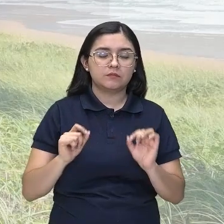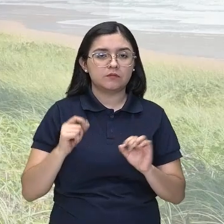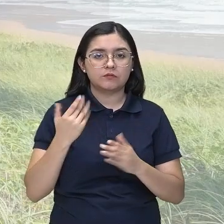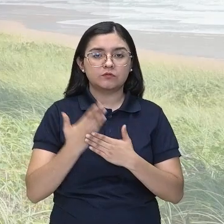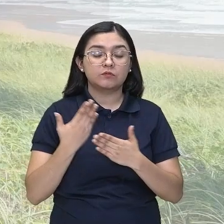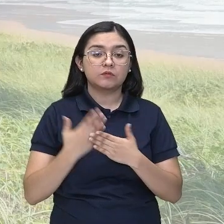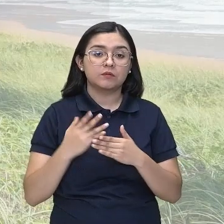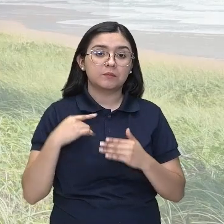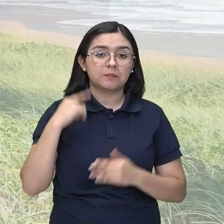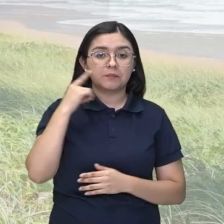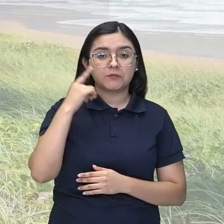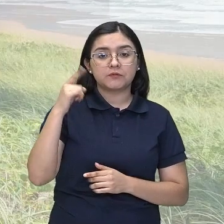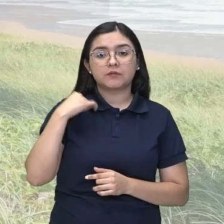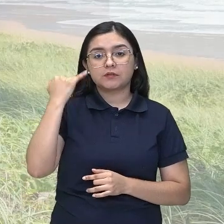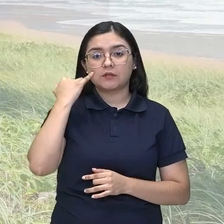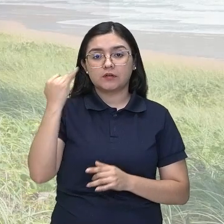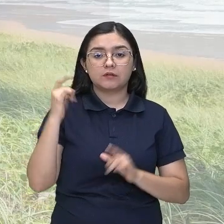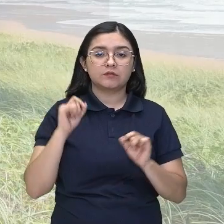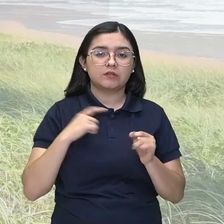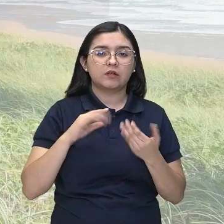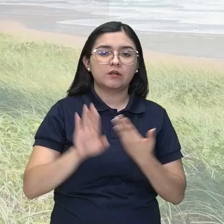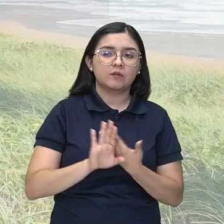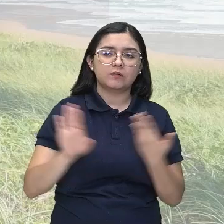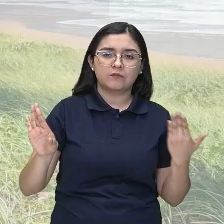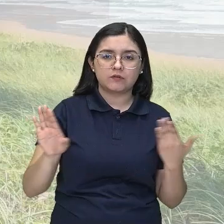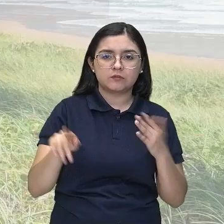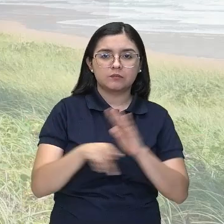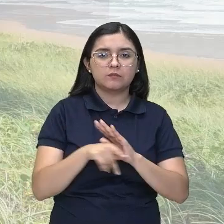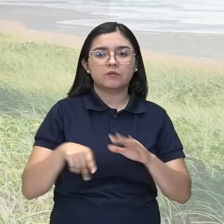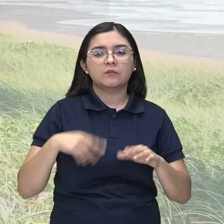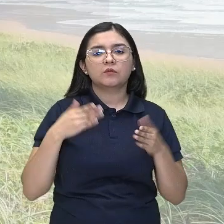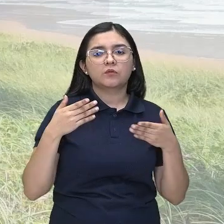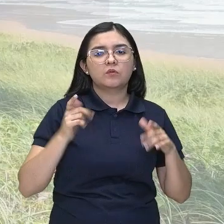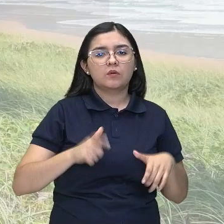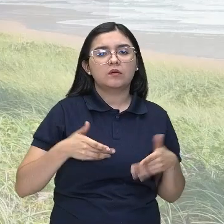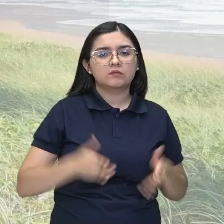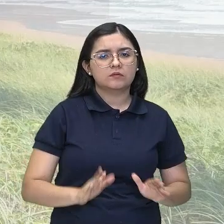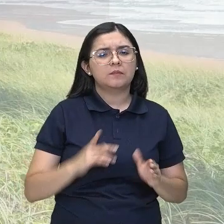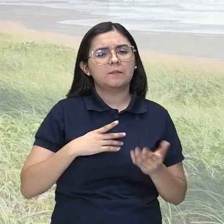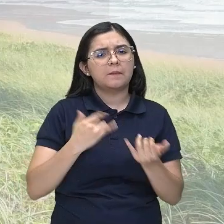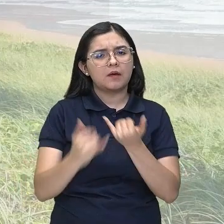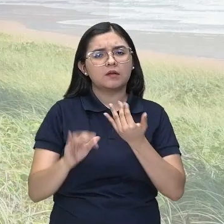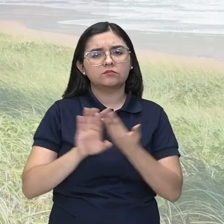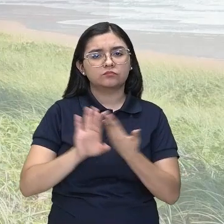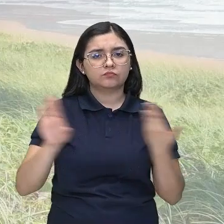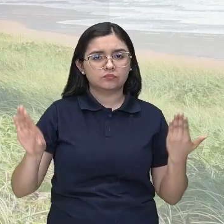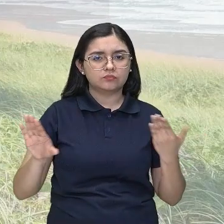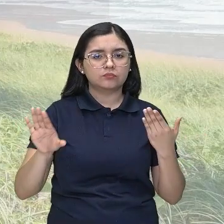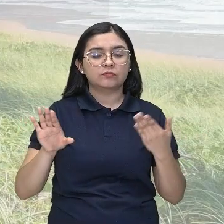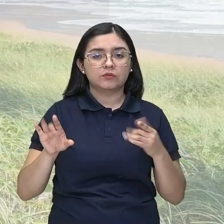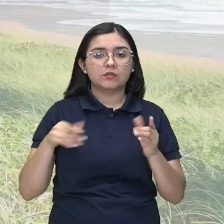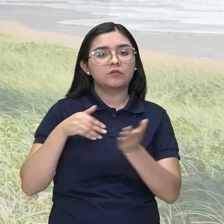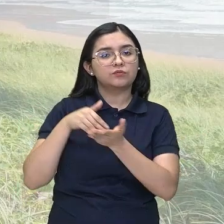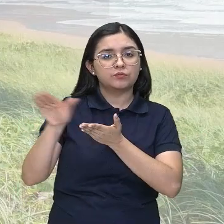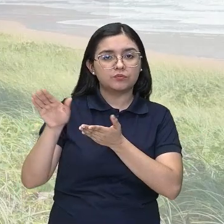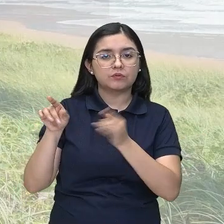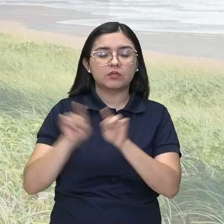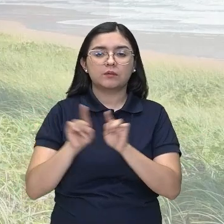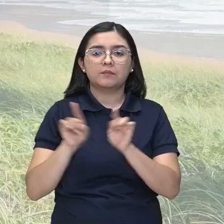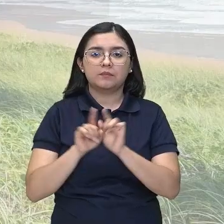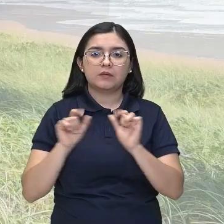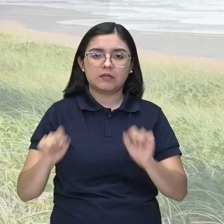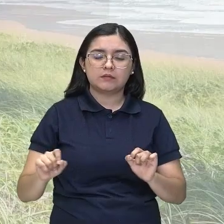ele pensou essa ideia de que estar longe da sua terra é como um exílio, independentemente da situação. É uma